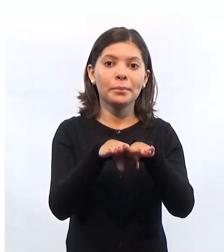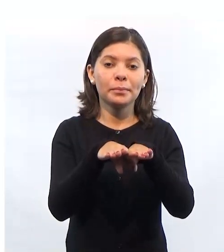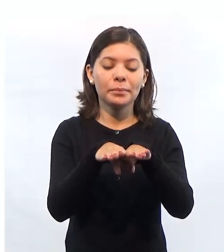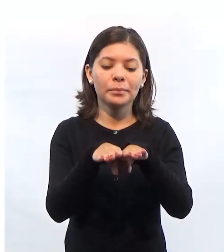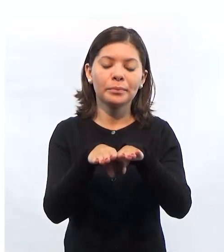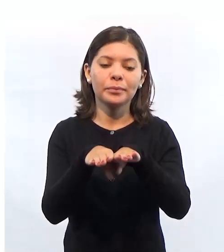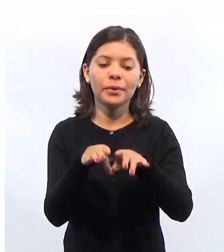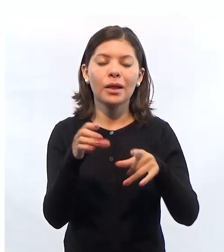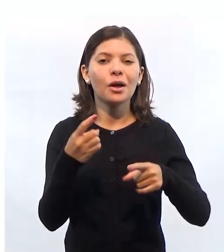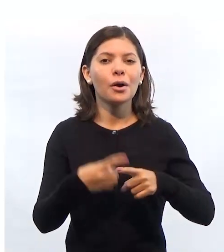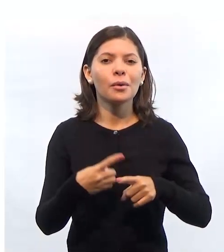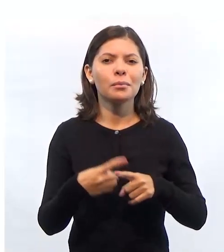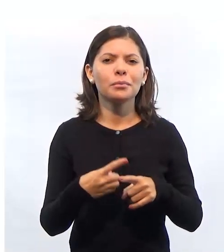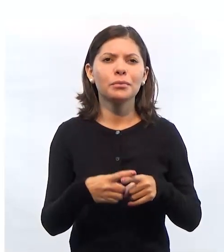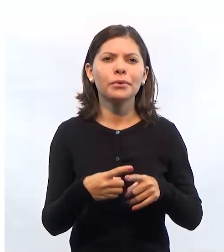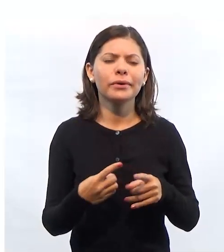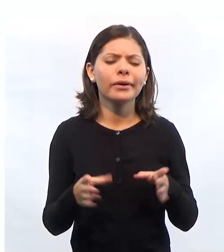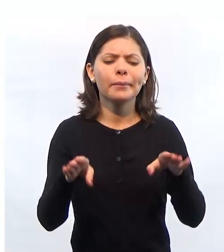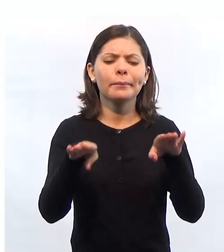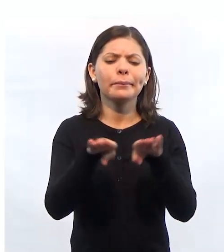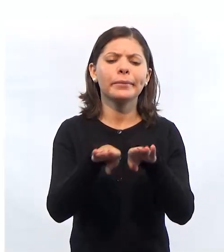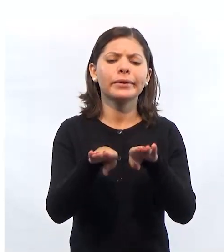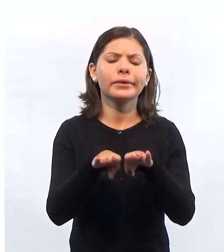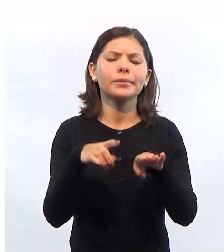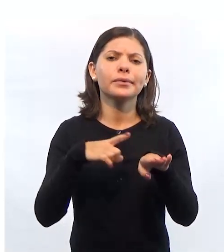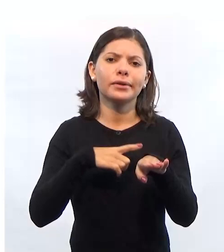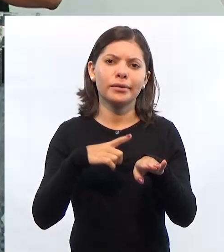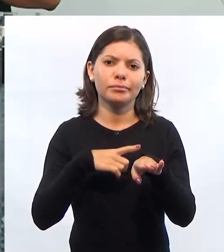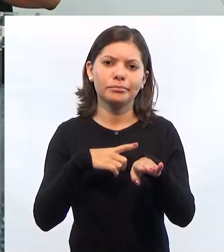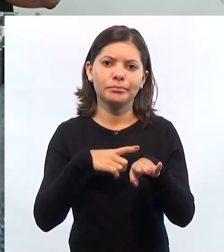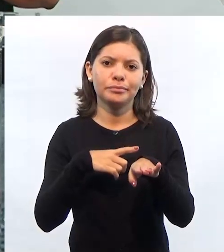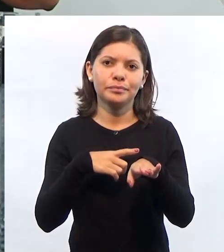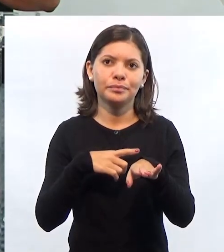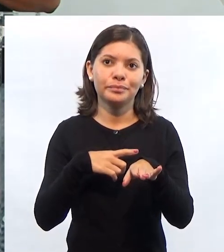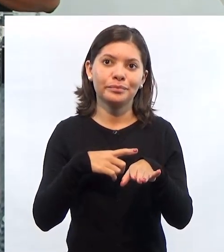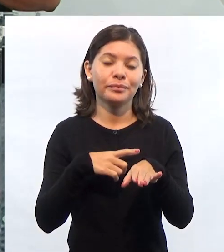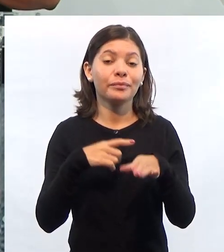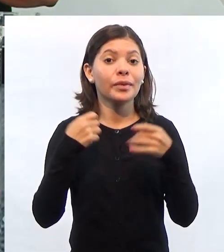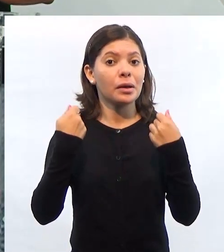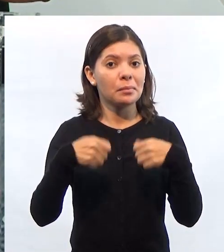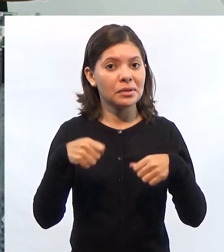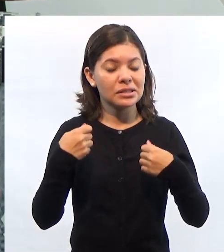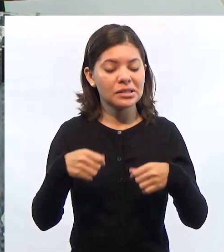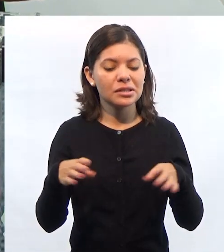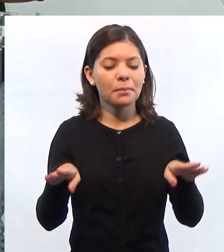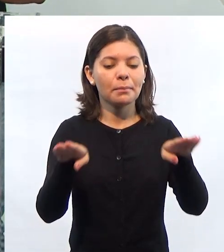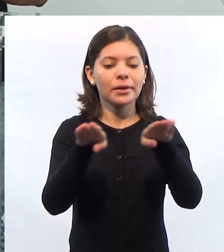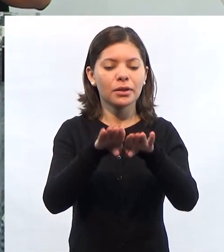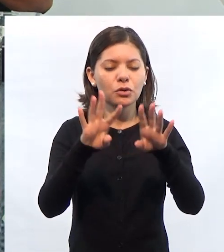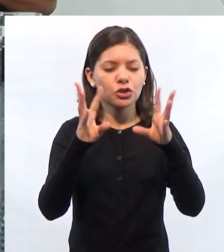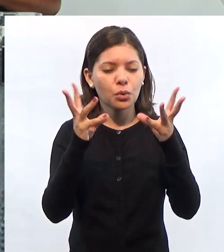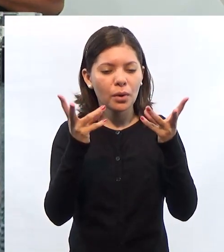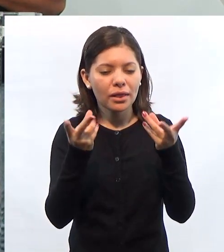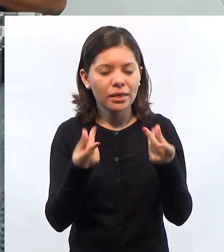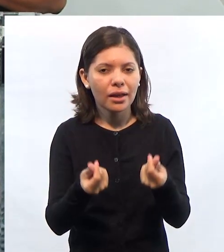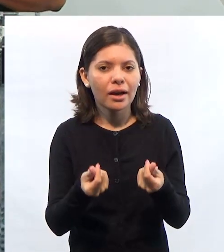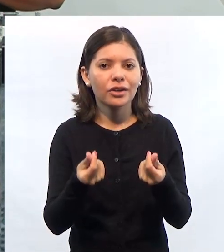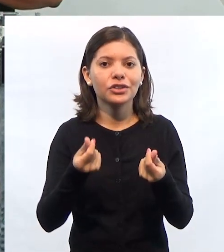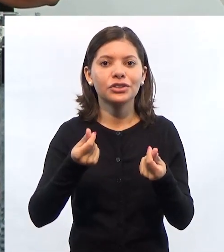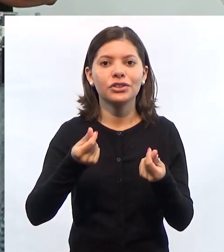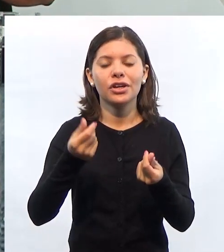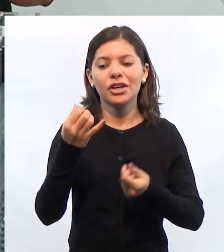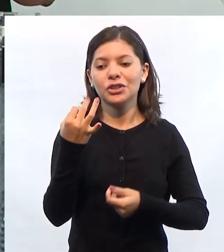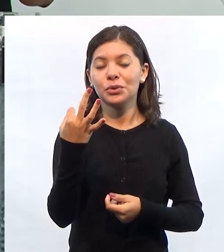padrão porque é estabelecer um padrão a gente tem que ter um padrão de qualidade de quantidade